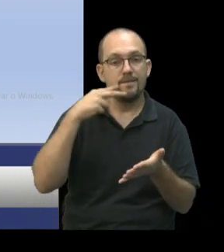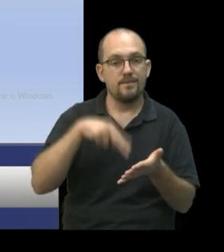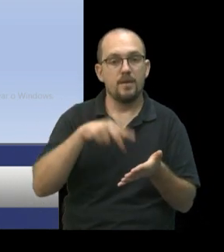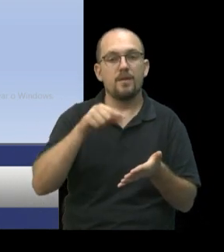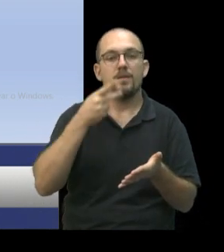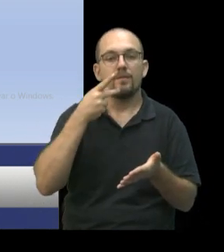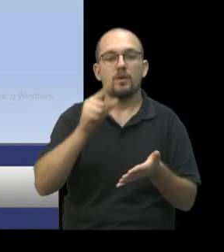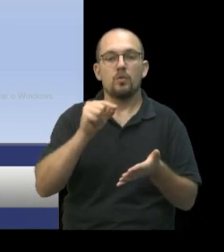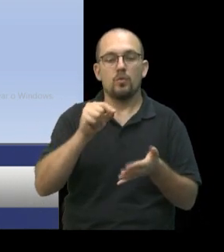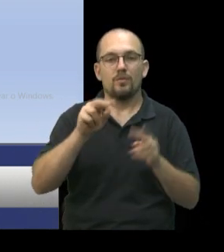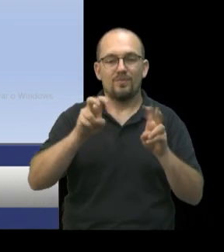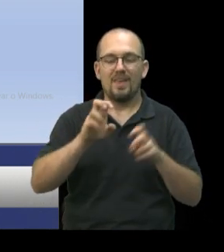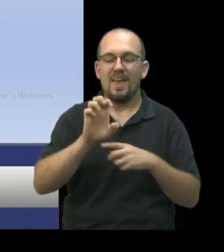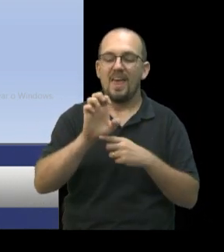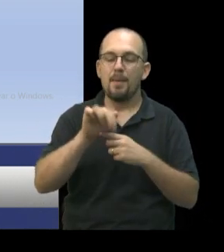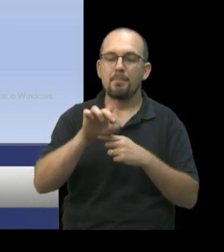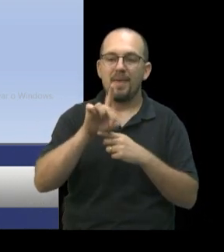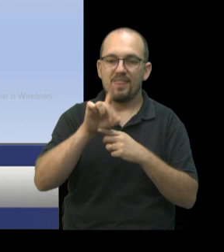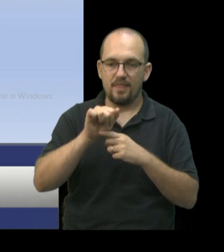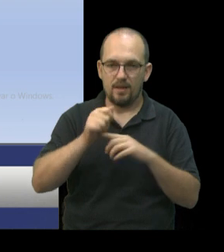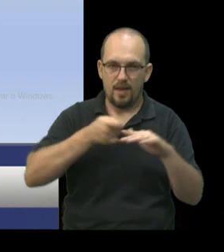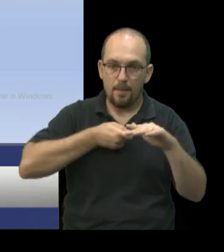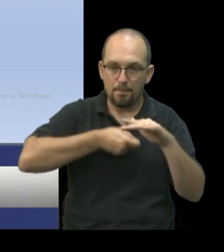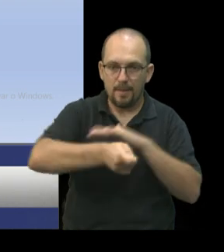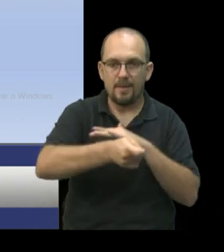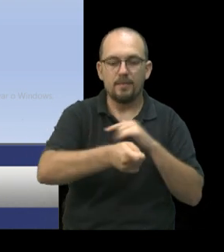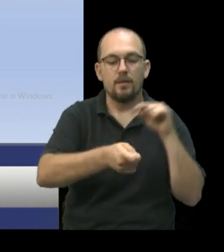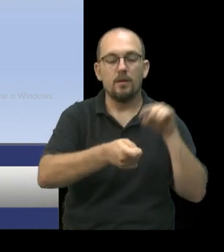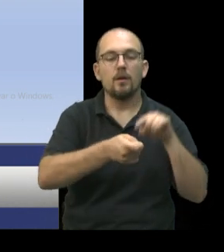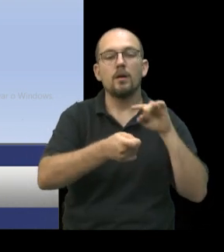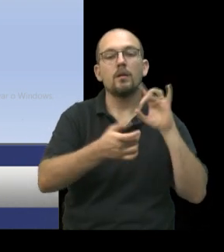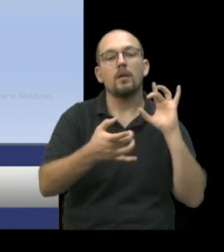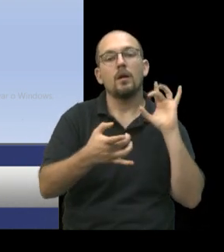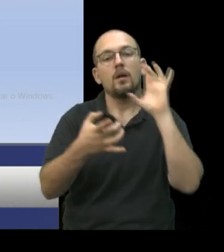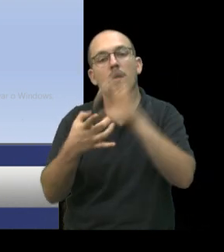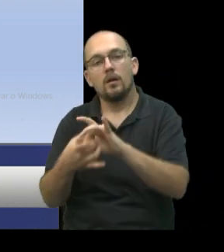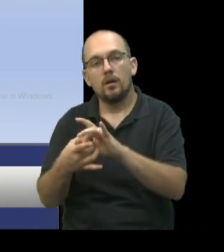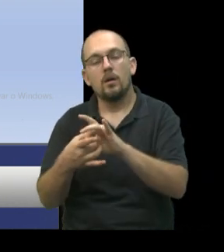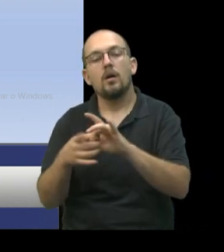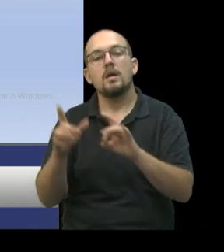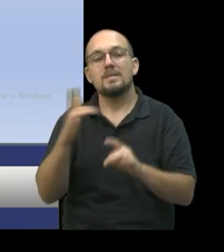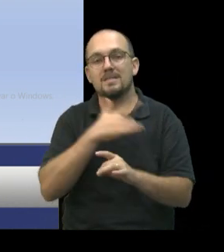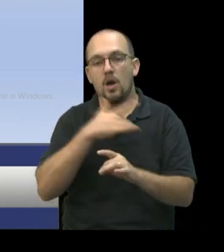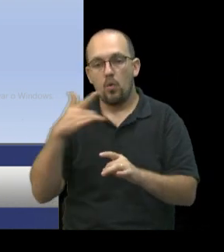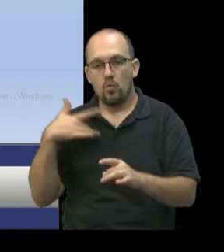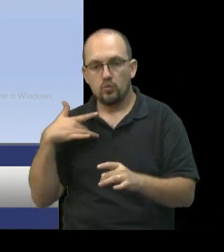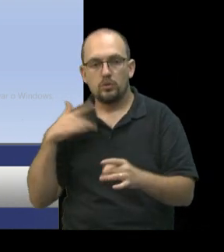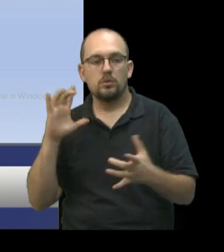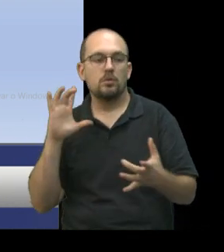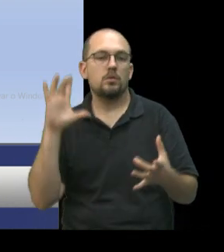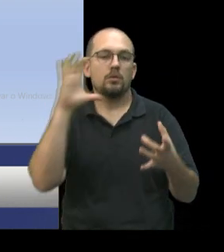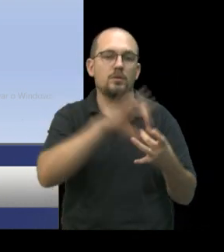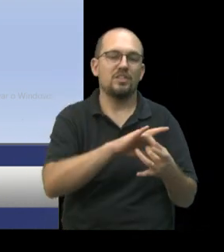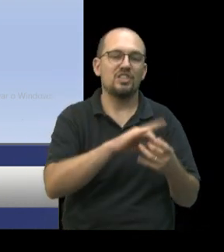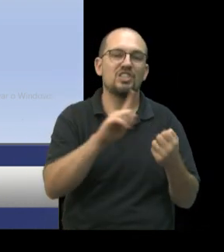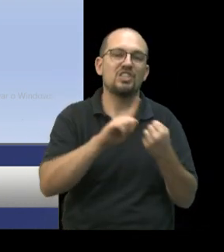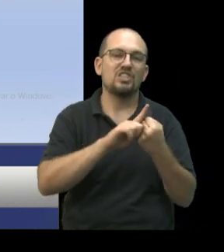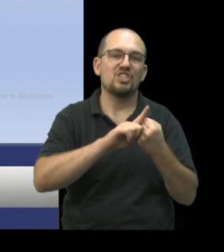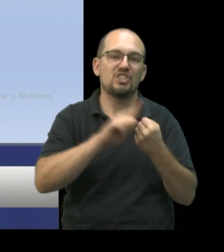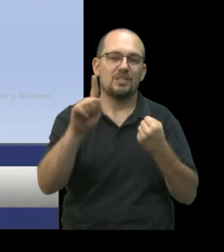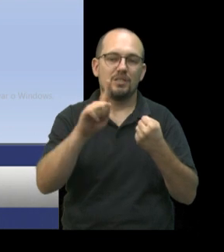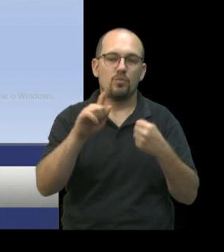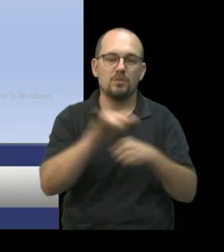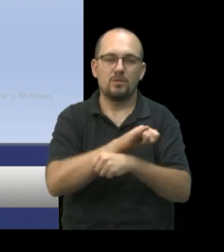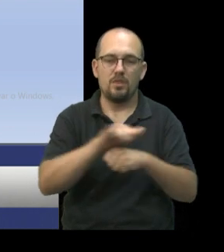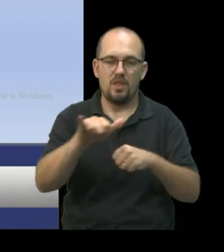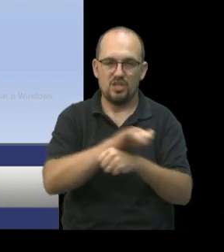das emendas, elas estão vinculadas na saúde e na gestão estratégica, como eu falei. No